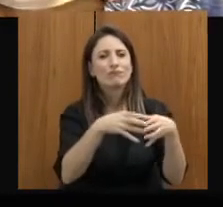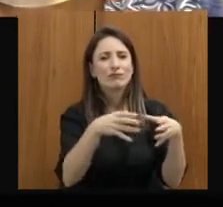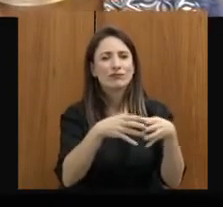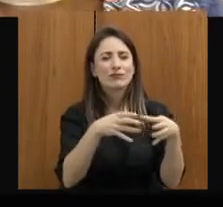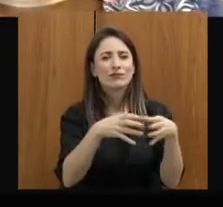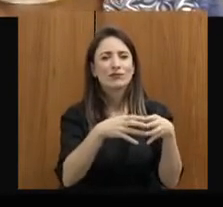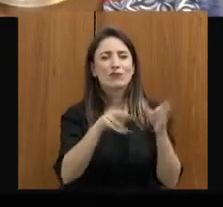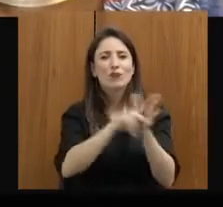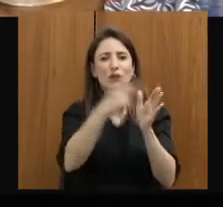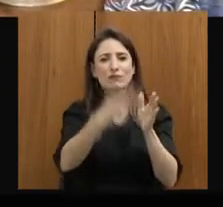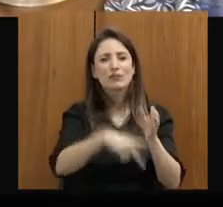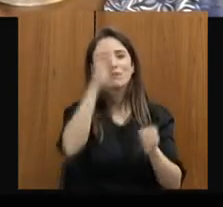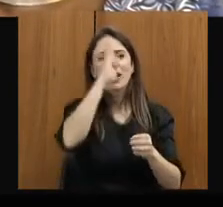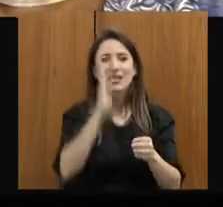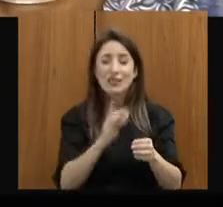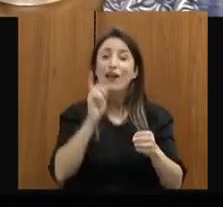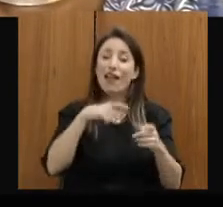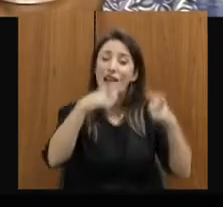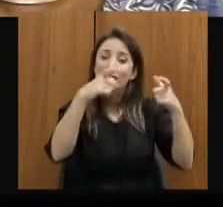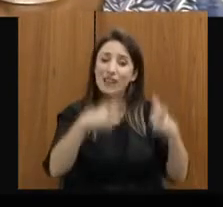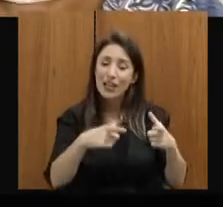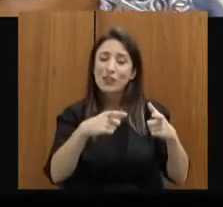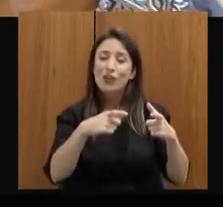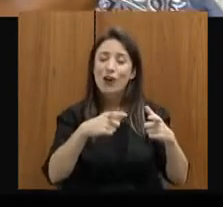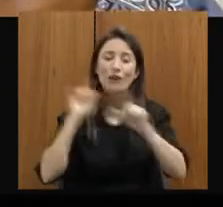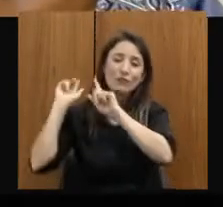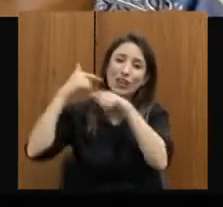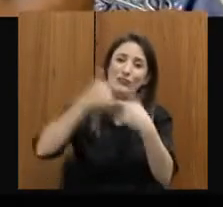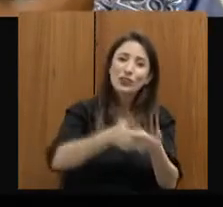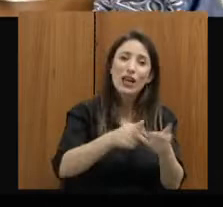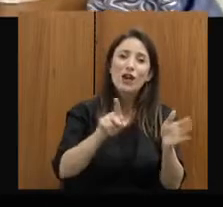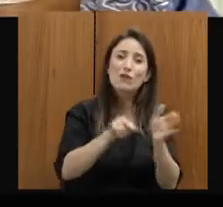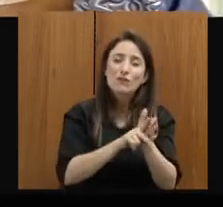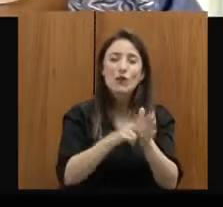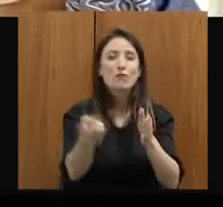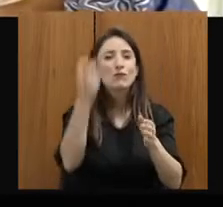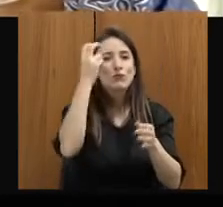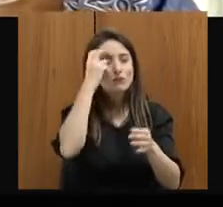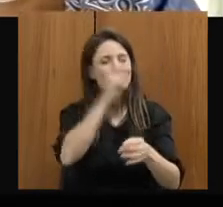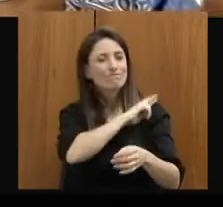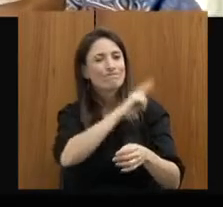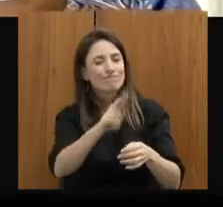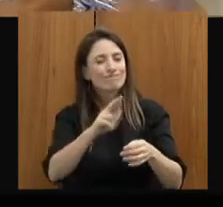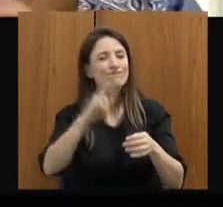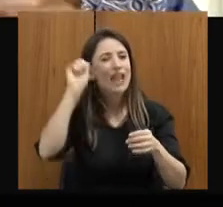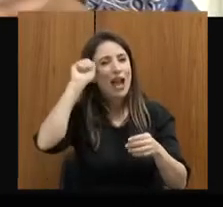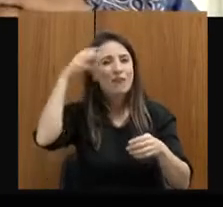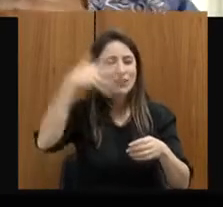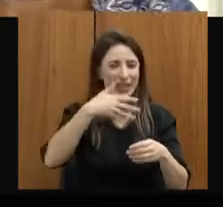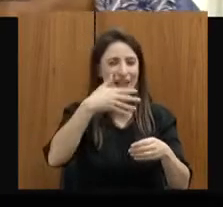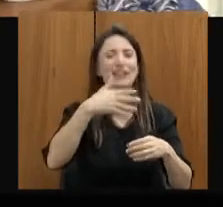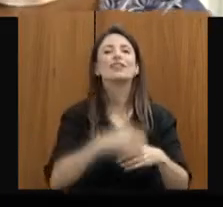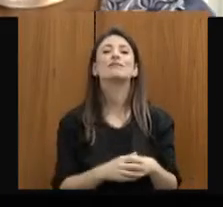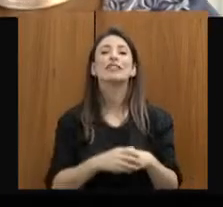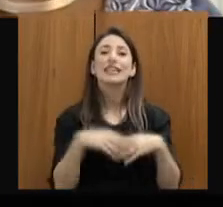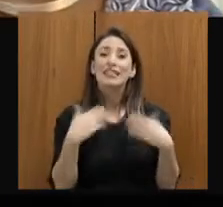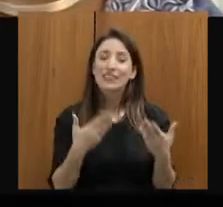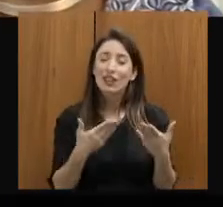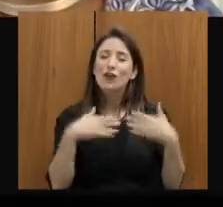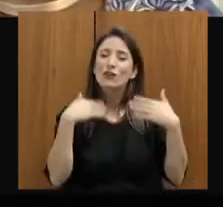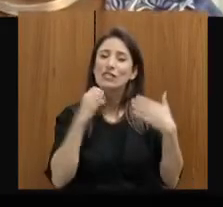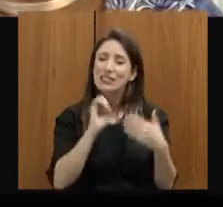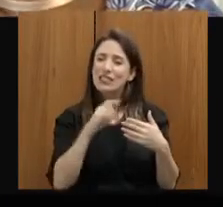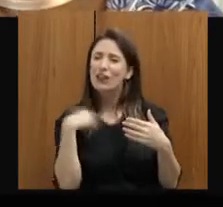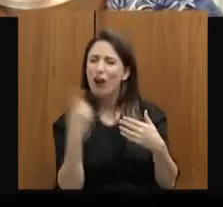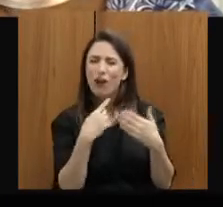Brasil e são territórios tradicionais de matriz africana e quando não se alongavam as peças liderança a partir desse conceito ela se enxergavam